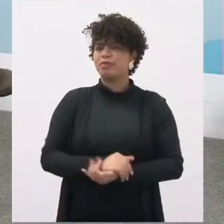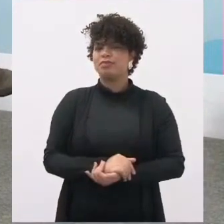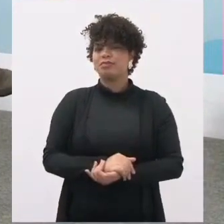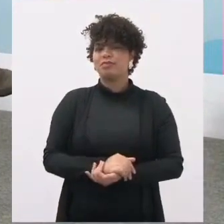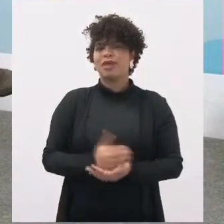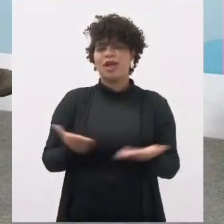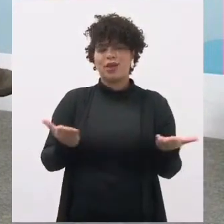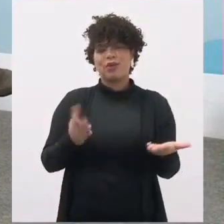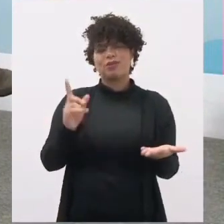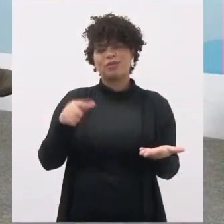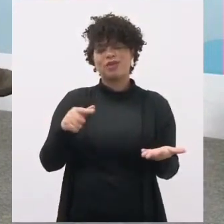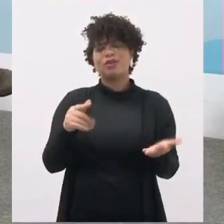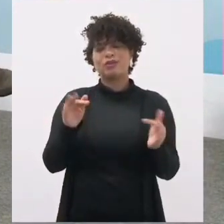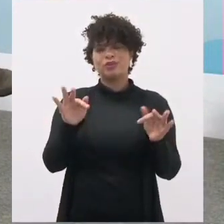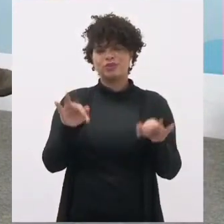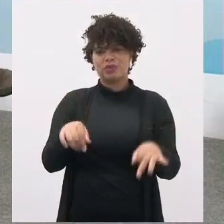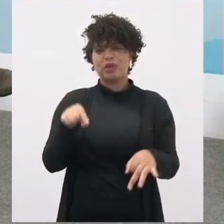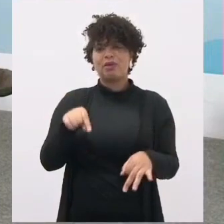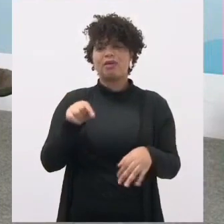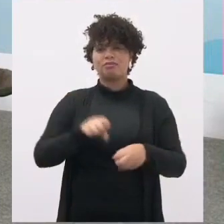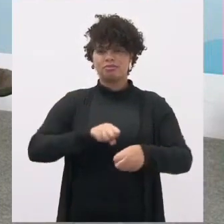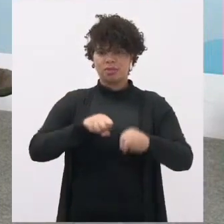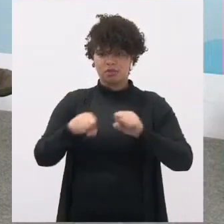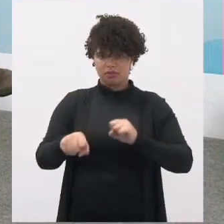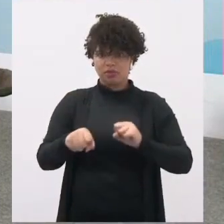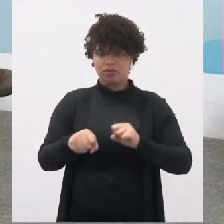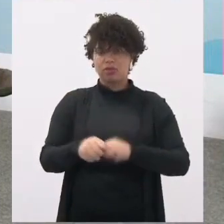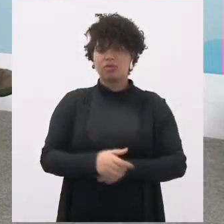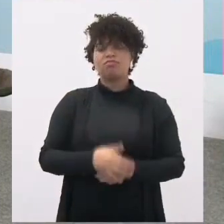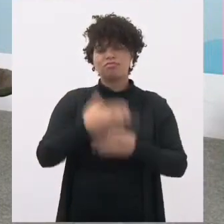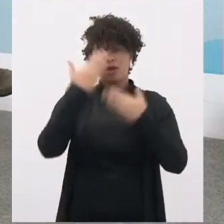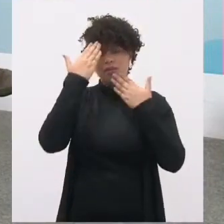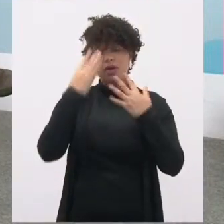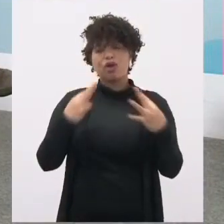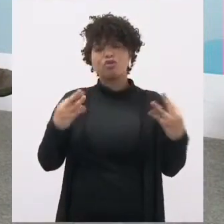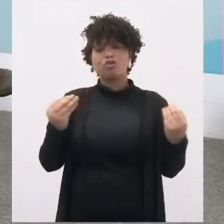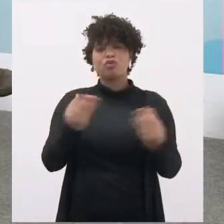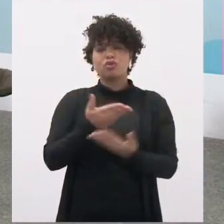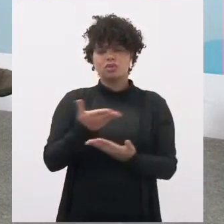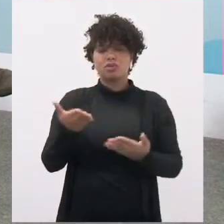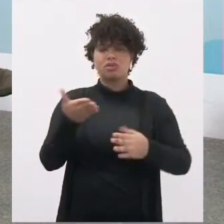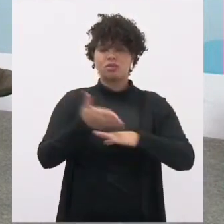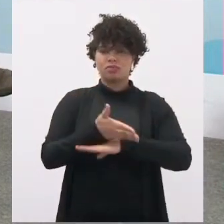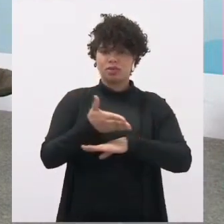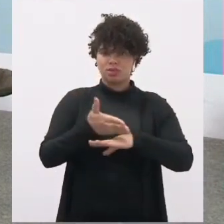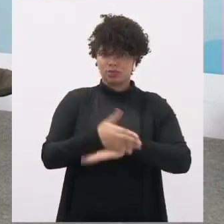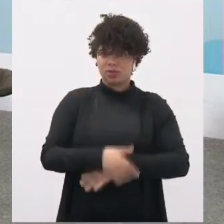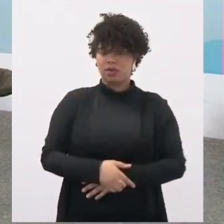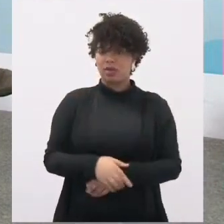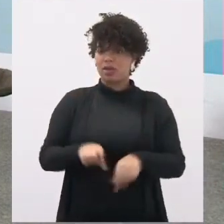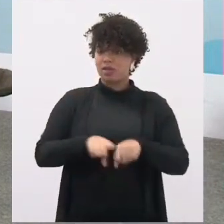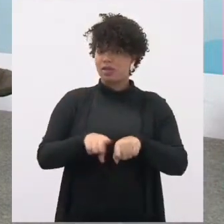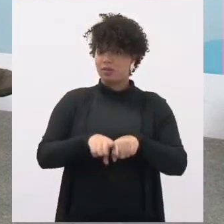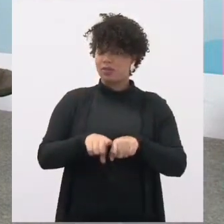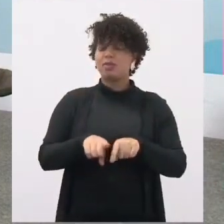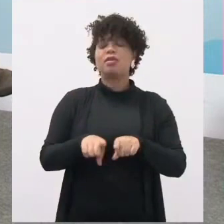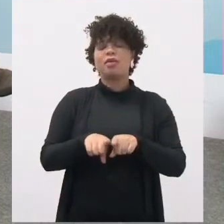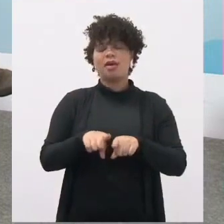nos encaminhando para o final da formação de hoje. A gente quer agradecer a participação e lembrar que